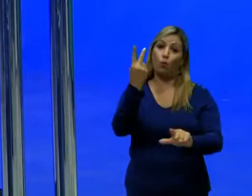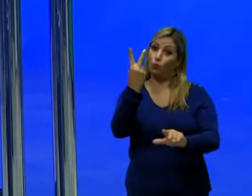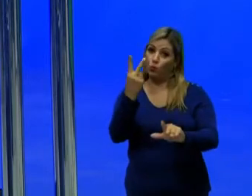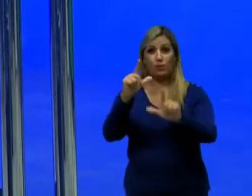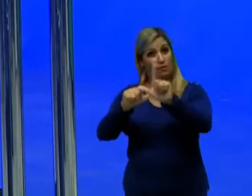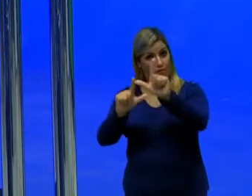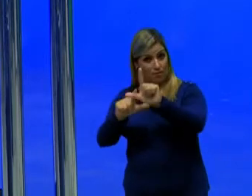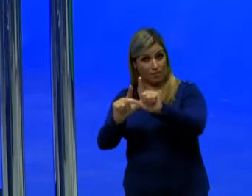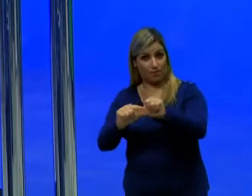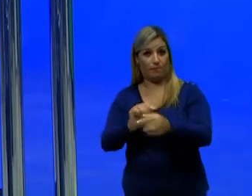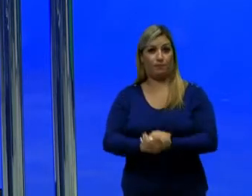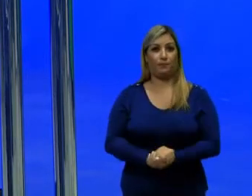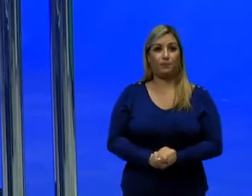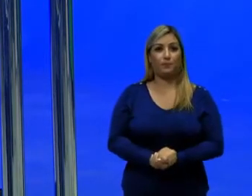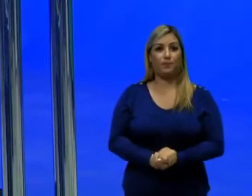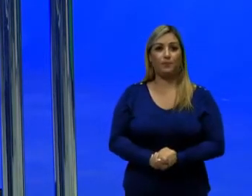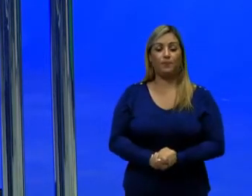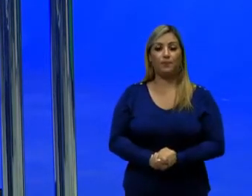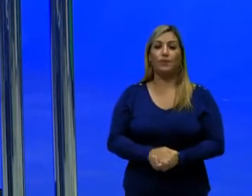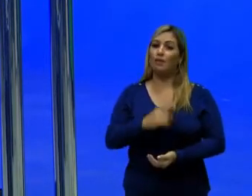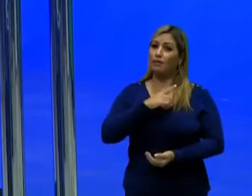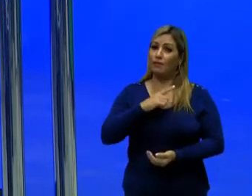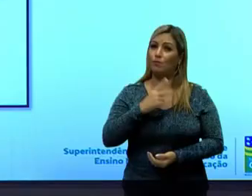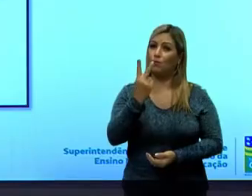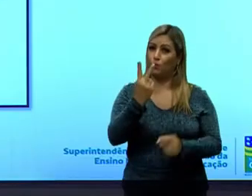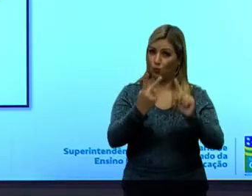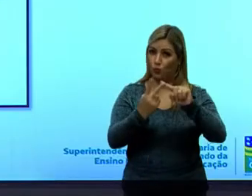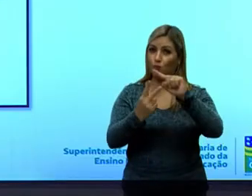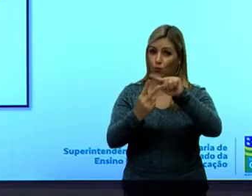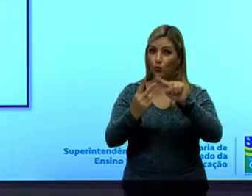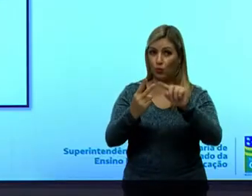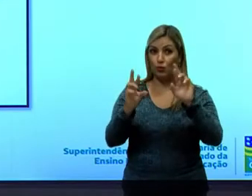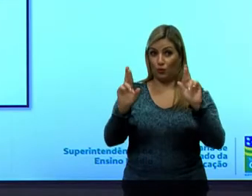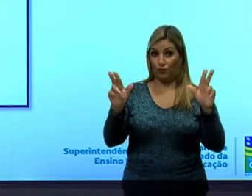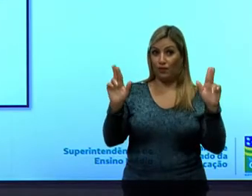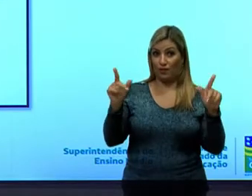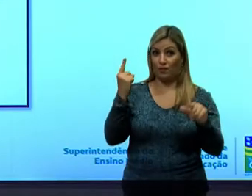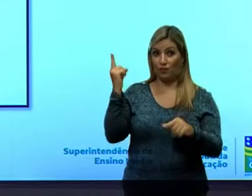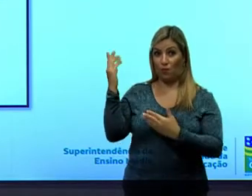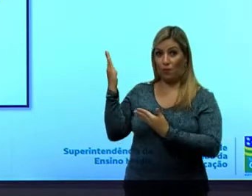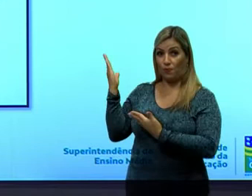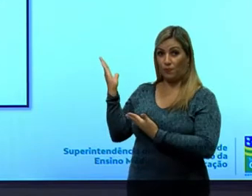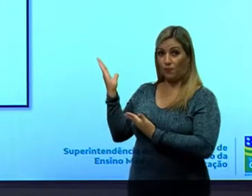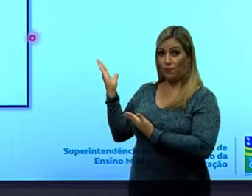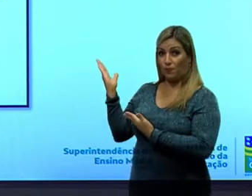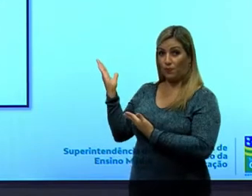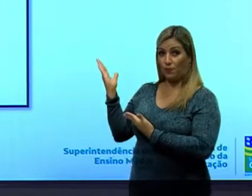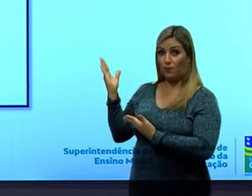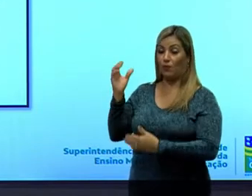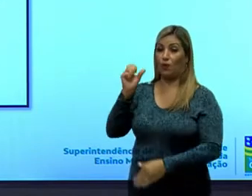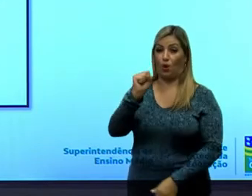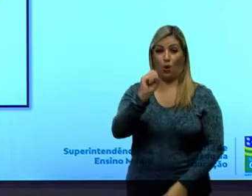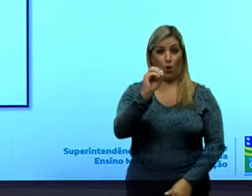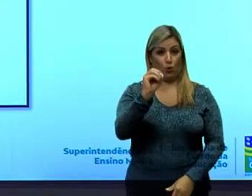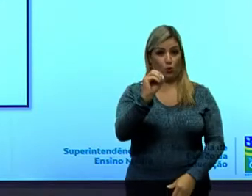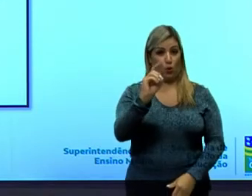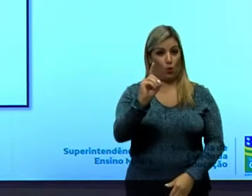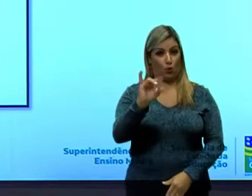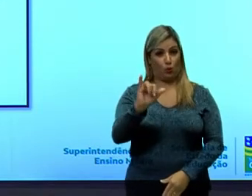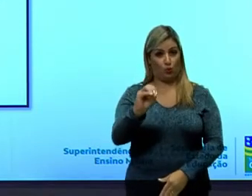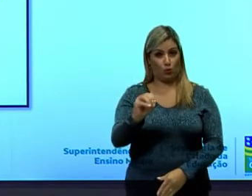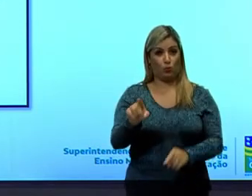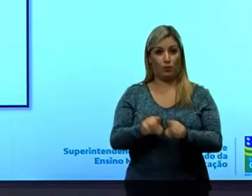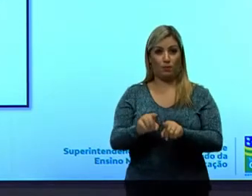ou duas letras aqui nós temos dois elementos distintos eu tenho sódio e eu tenho cloro